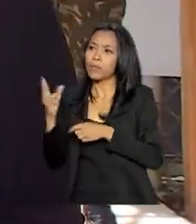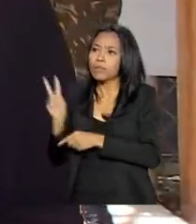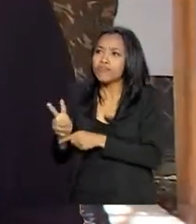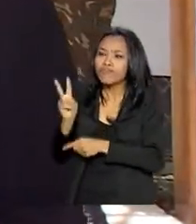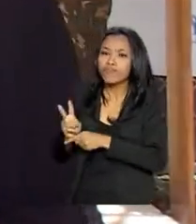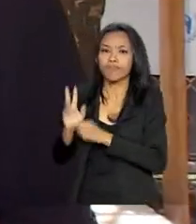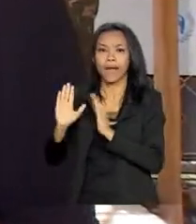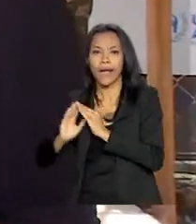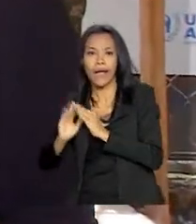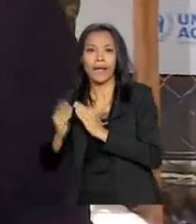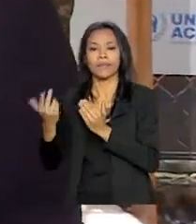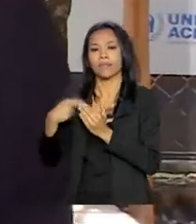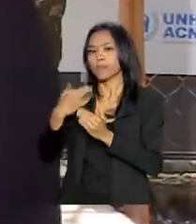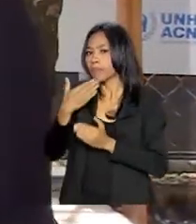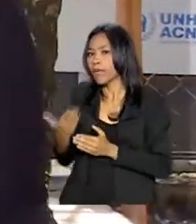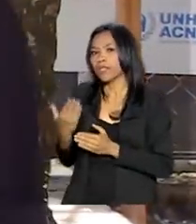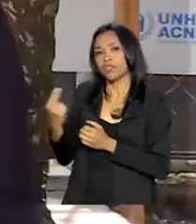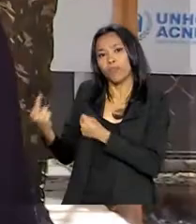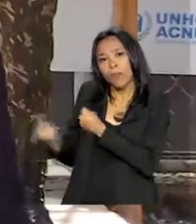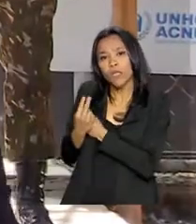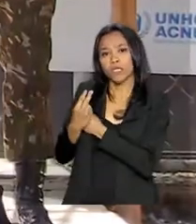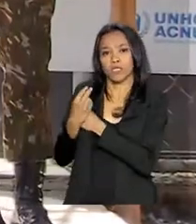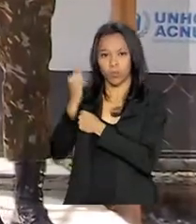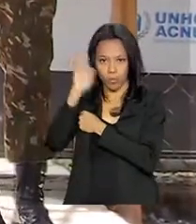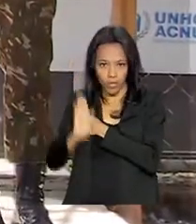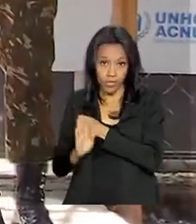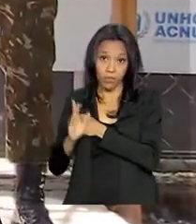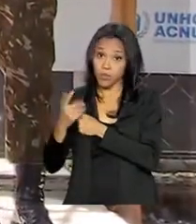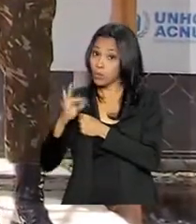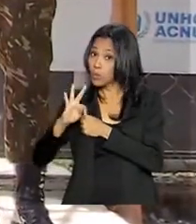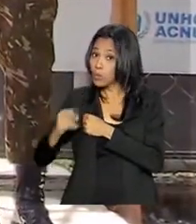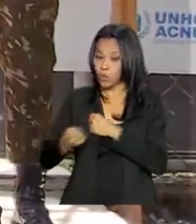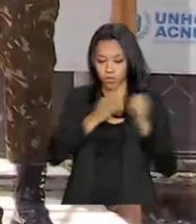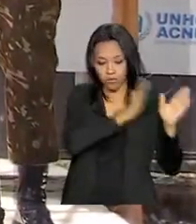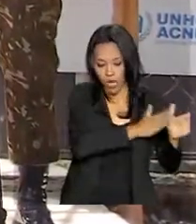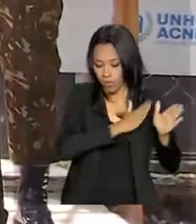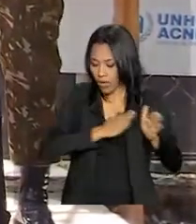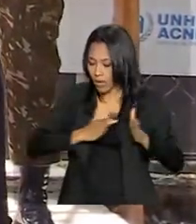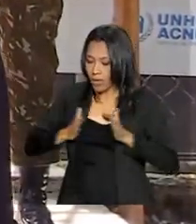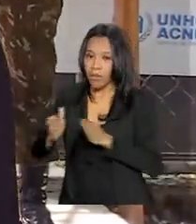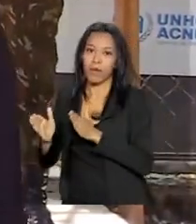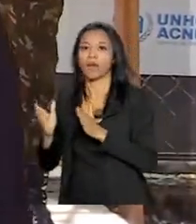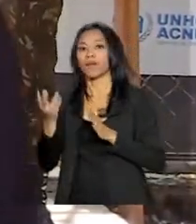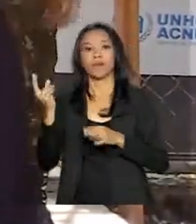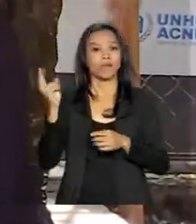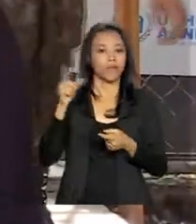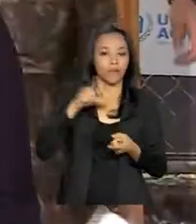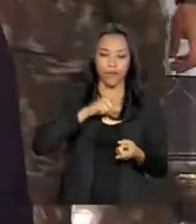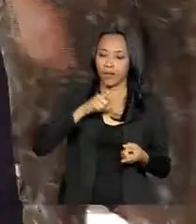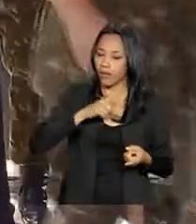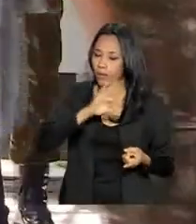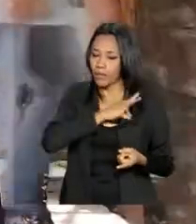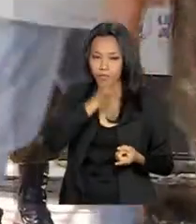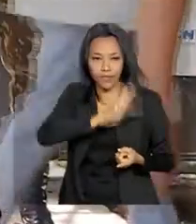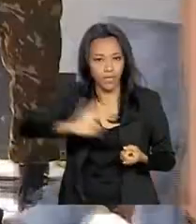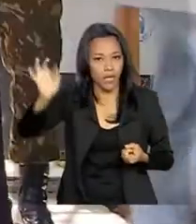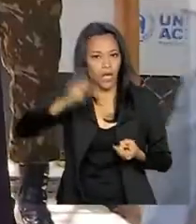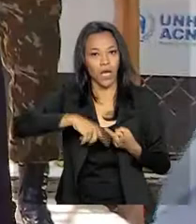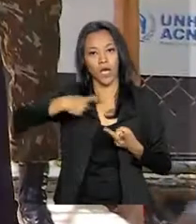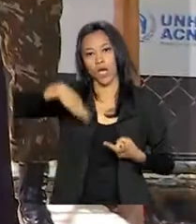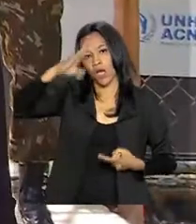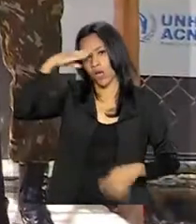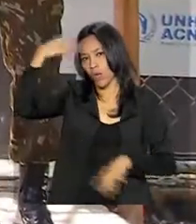ou pedido de refúgio no Brasil. Toda essa estrutura de recepção dos venezuelanos, que envolve a Polícia Federal, as Forças